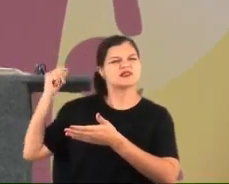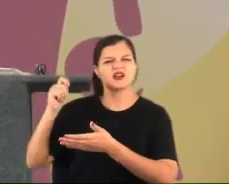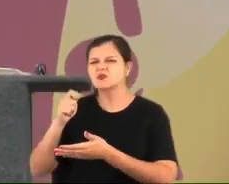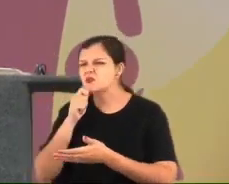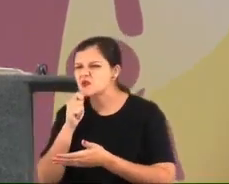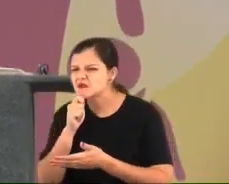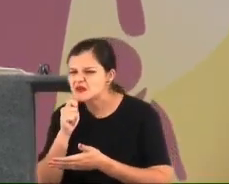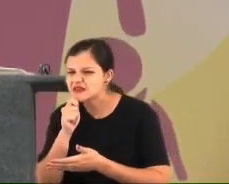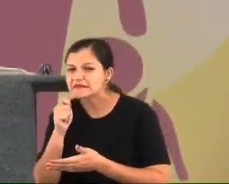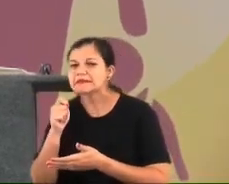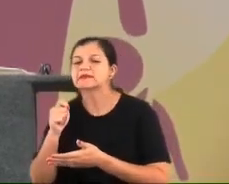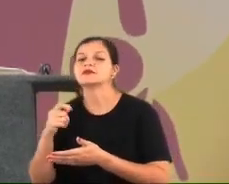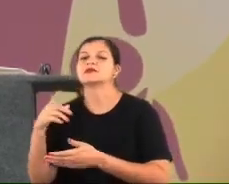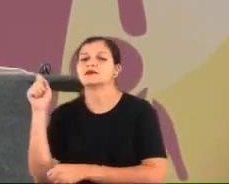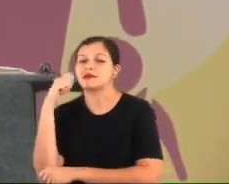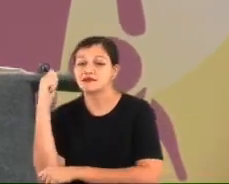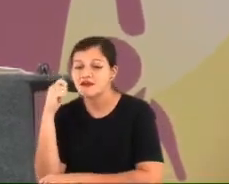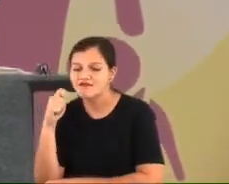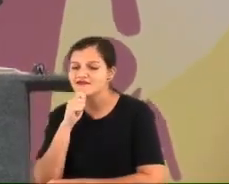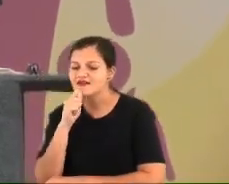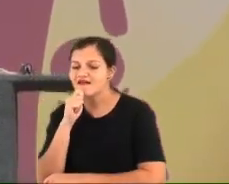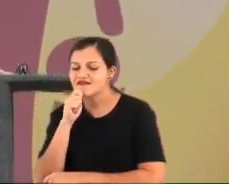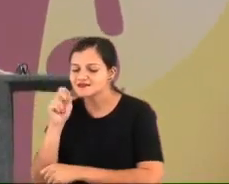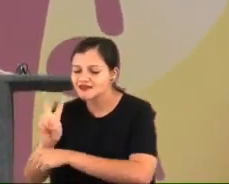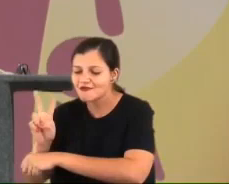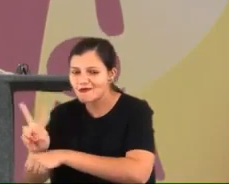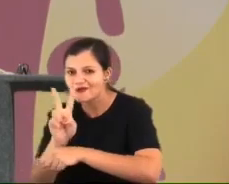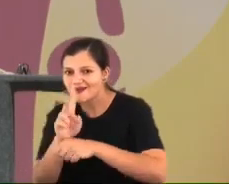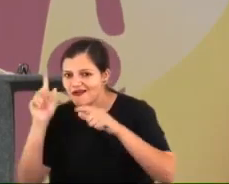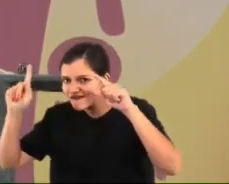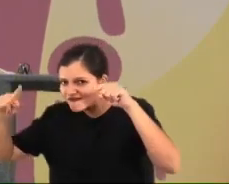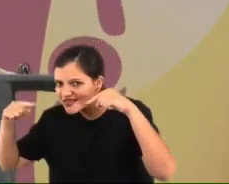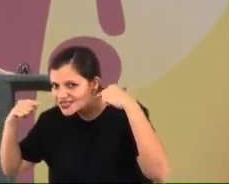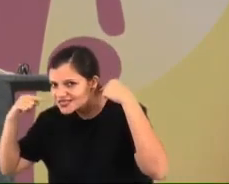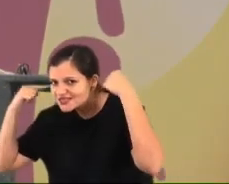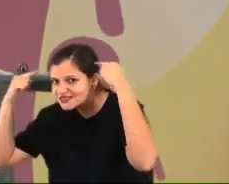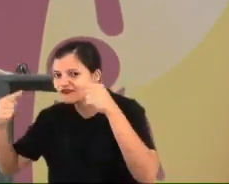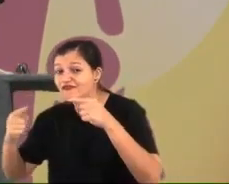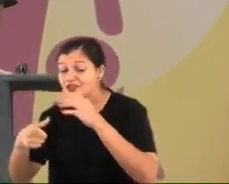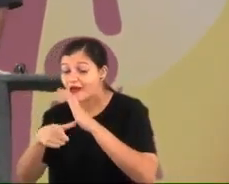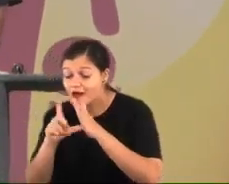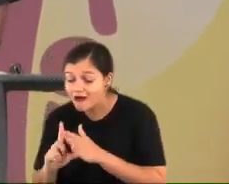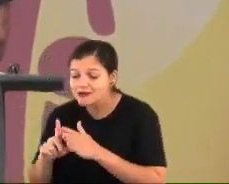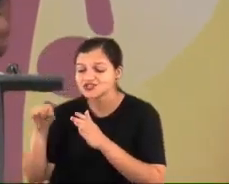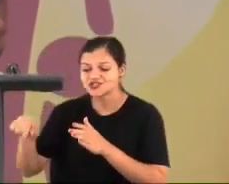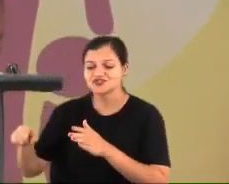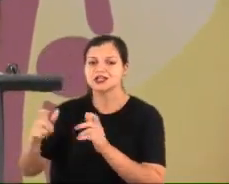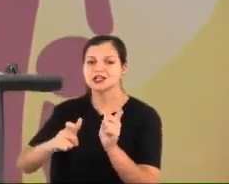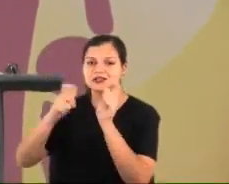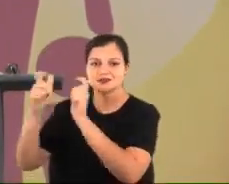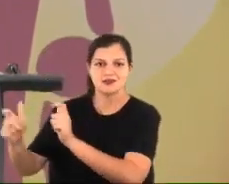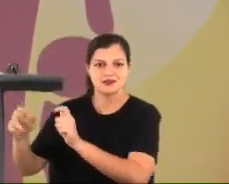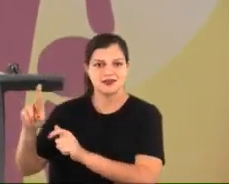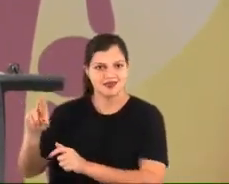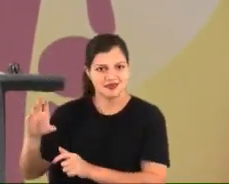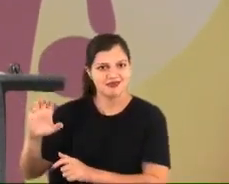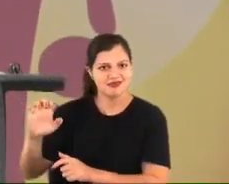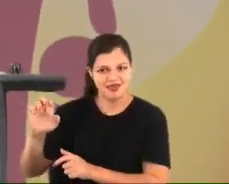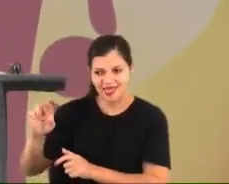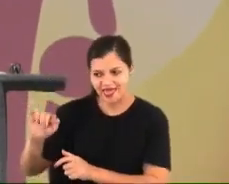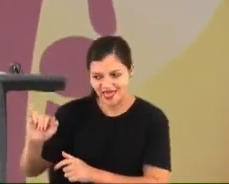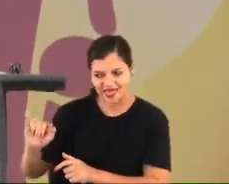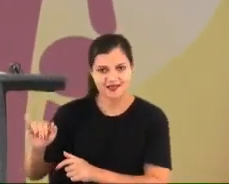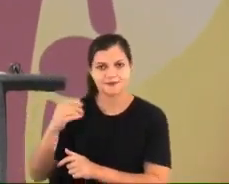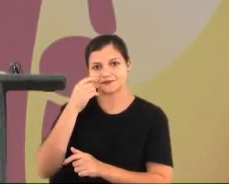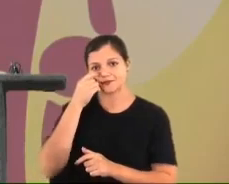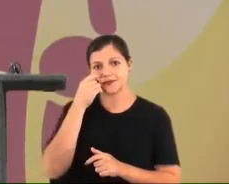E no livro Perfil de Três Reis, o autor, Jane Edwards, se você nunca leu esse livro, você precisa ler, viu?